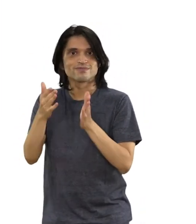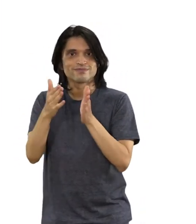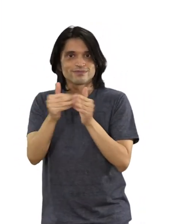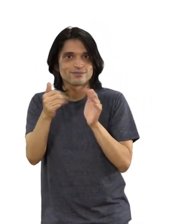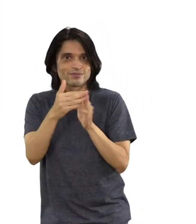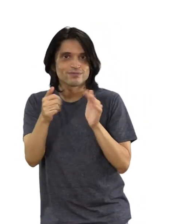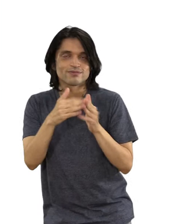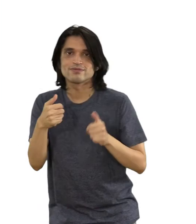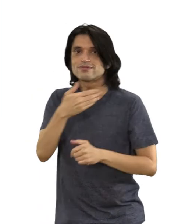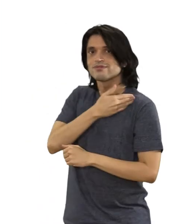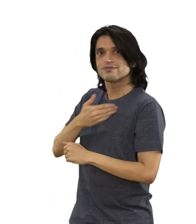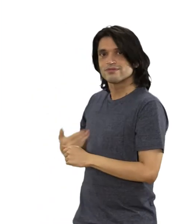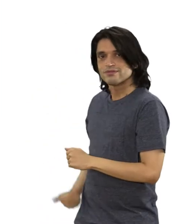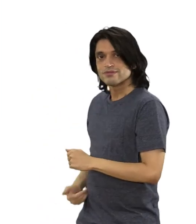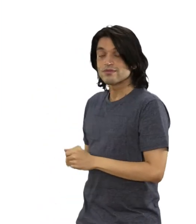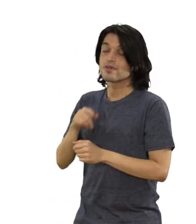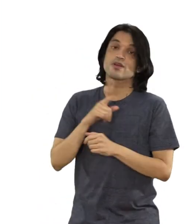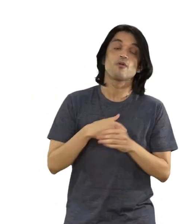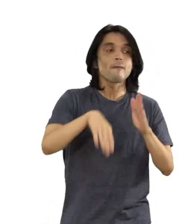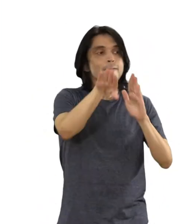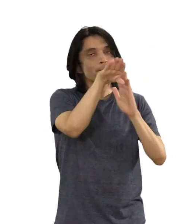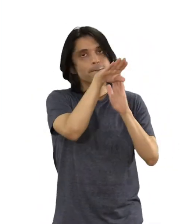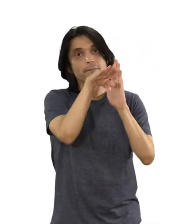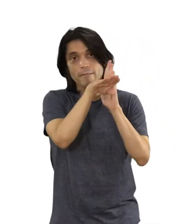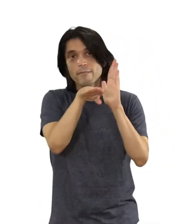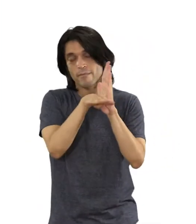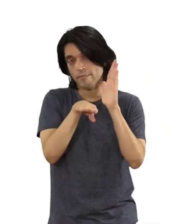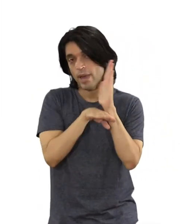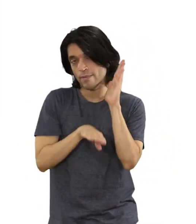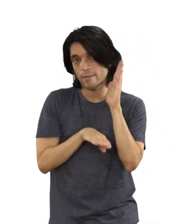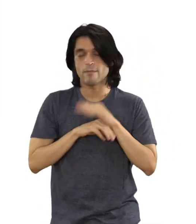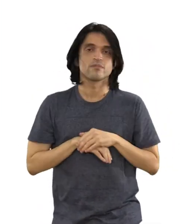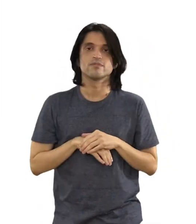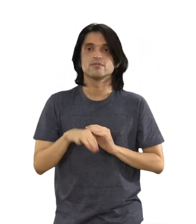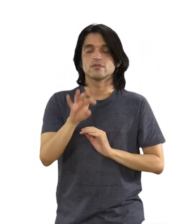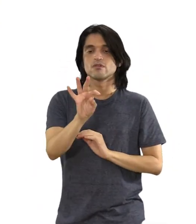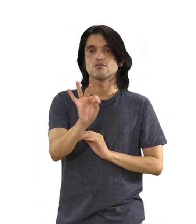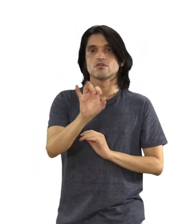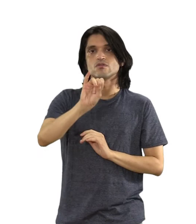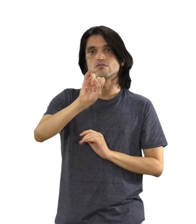junto a algum político. É um documento oficial padronizado.